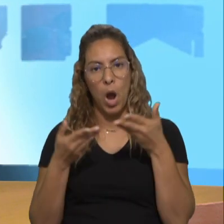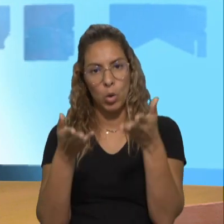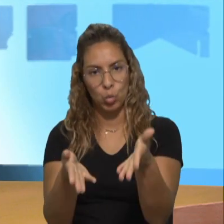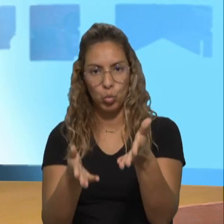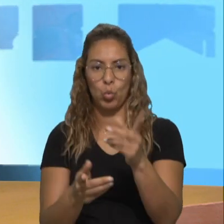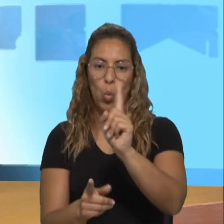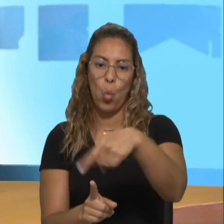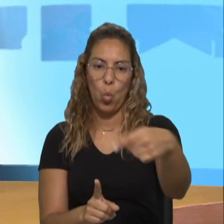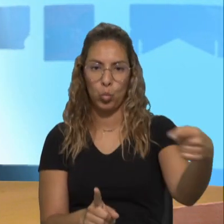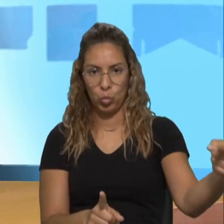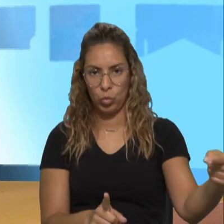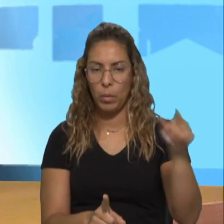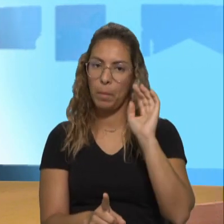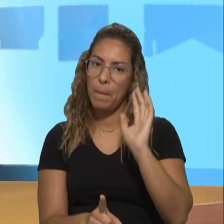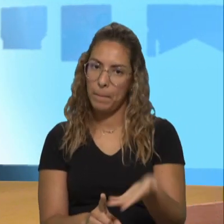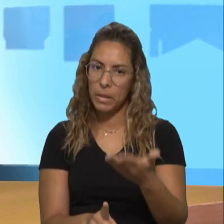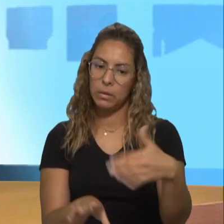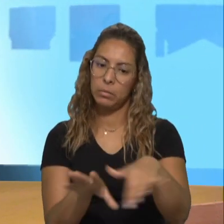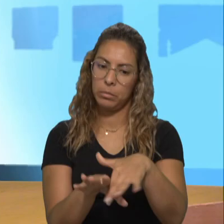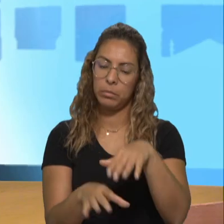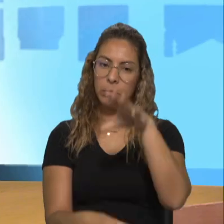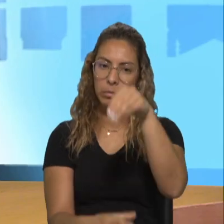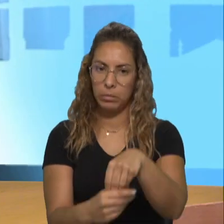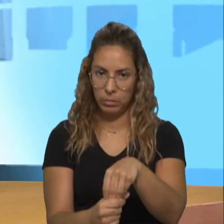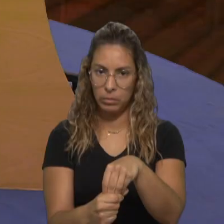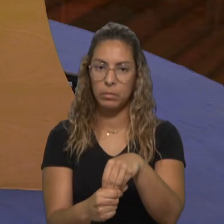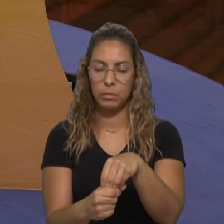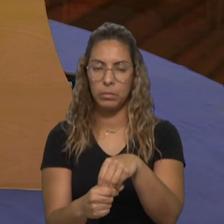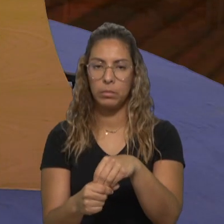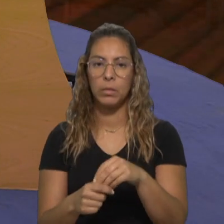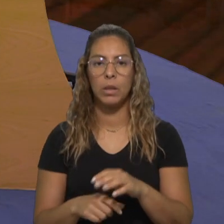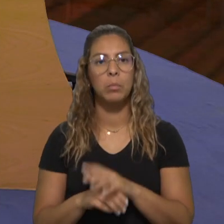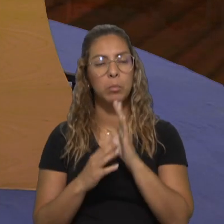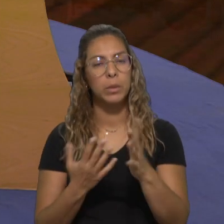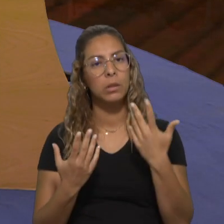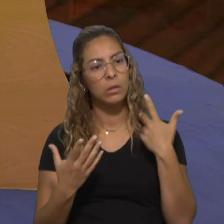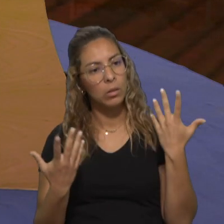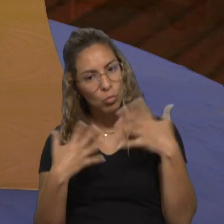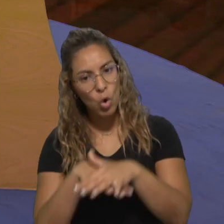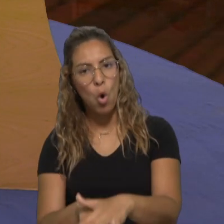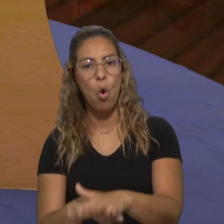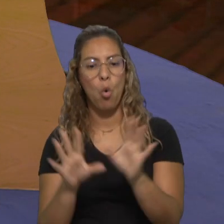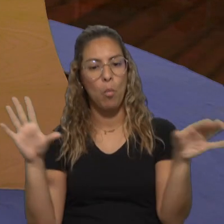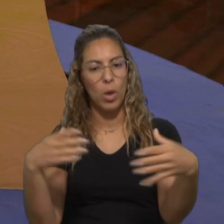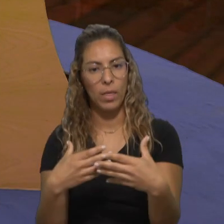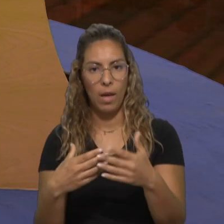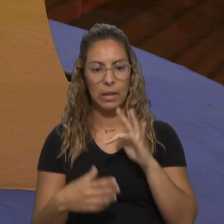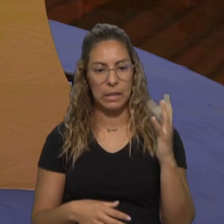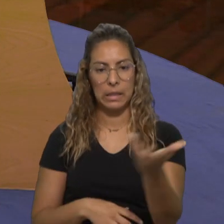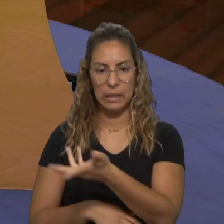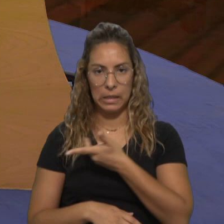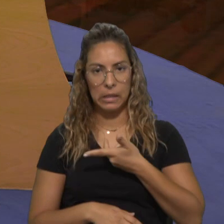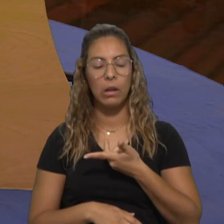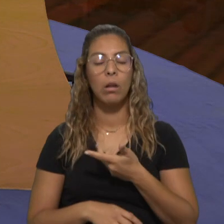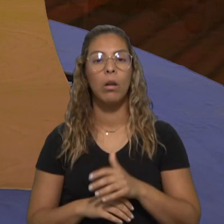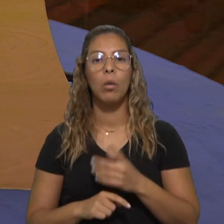a perceberem que têm de participar e que têm de se envolver na comunidade. A